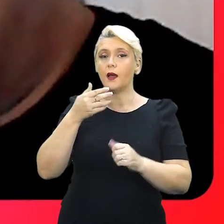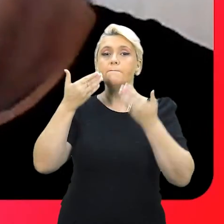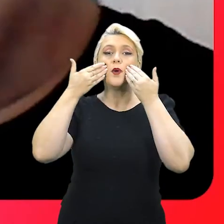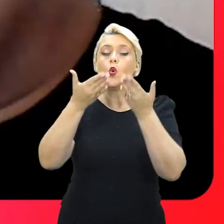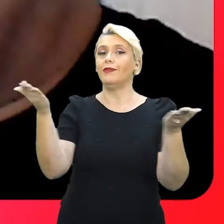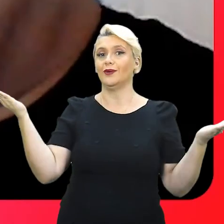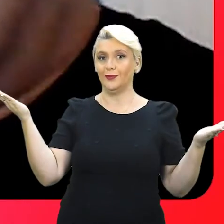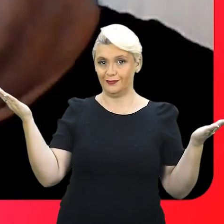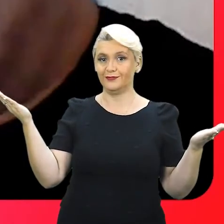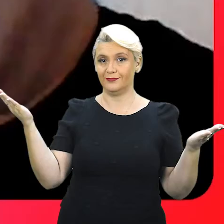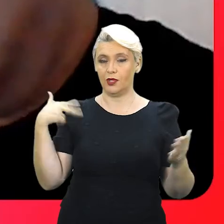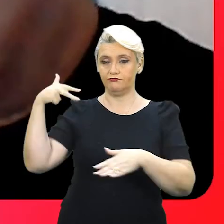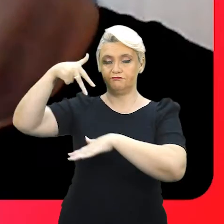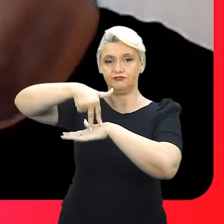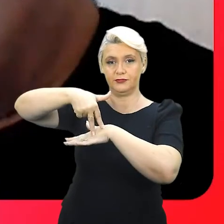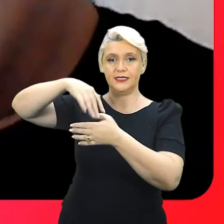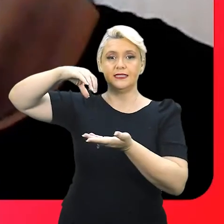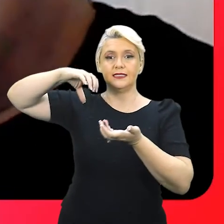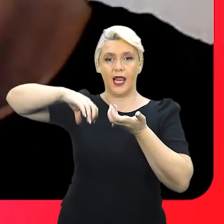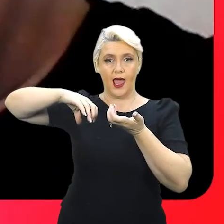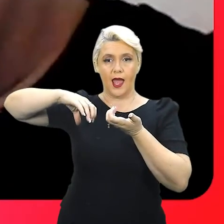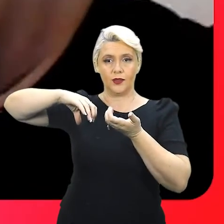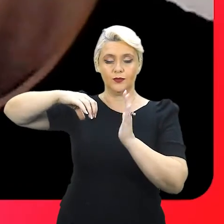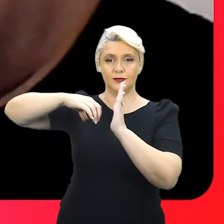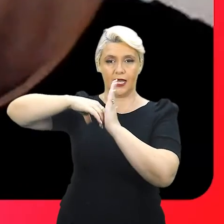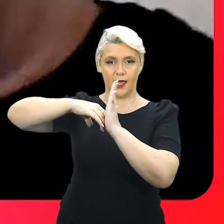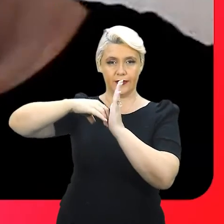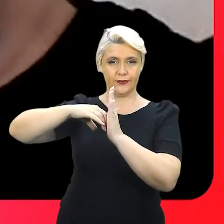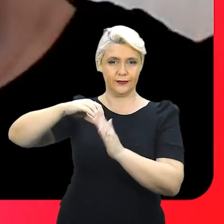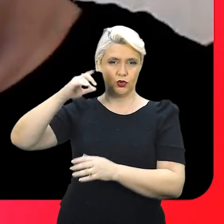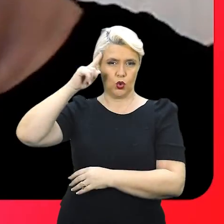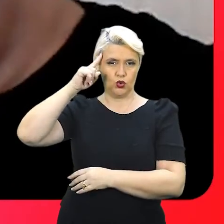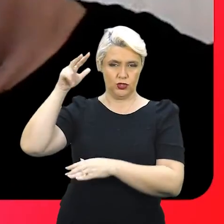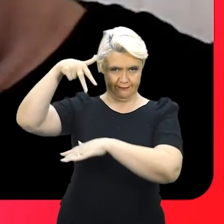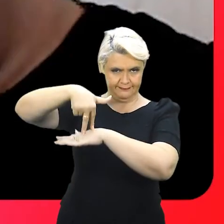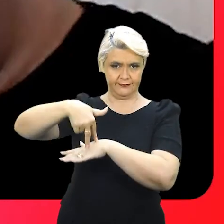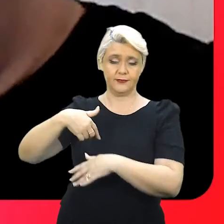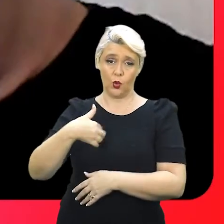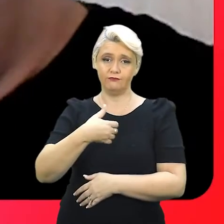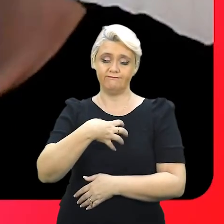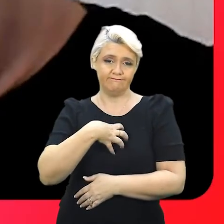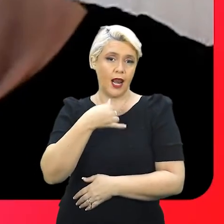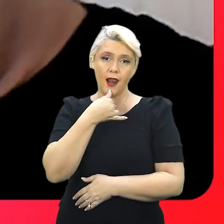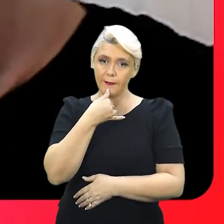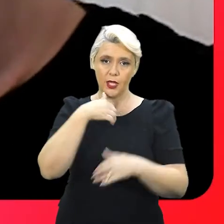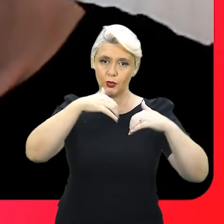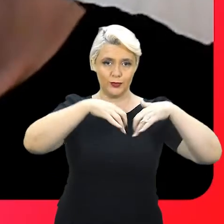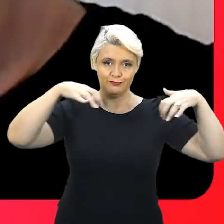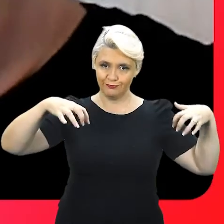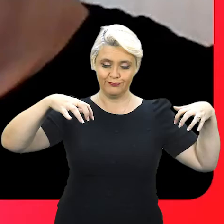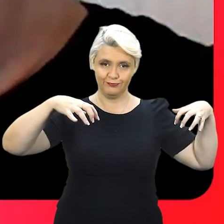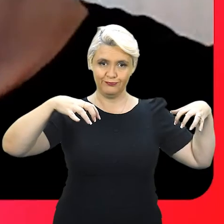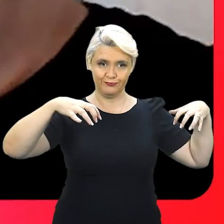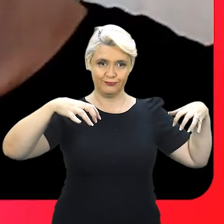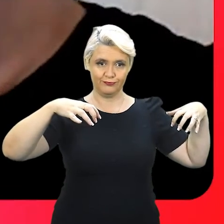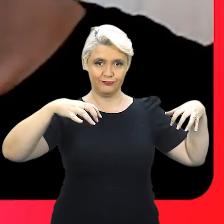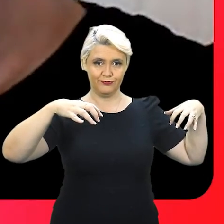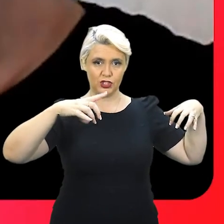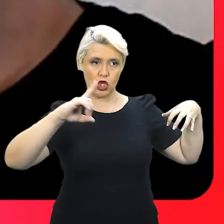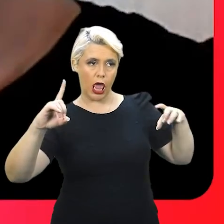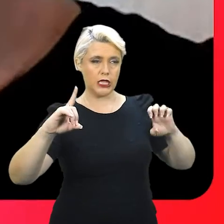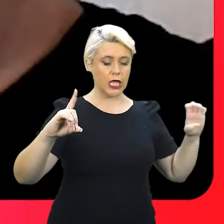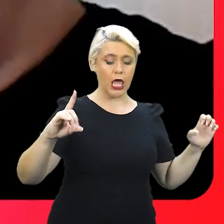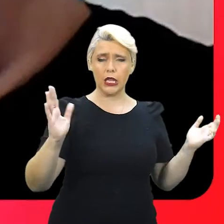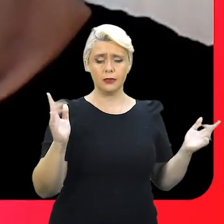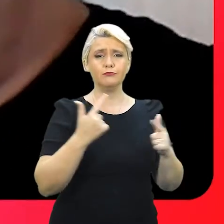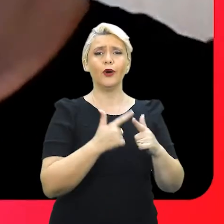tribuna do Senado Federal todo dia, e lamento essa polarização, porque a